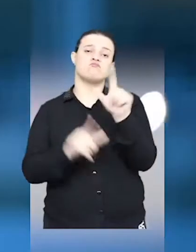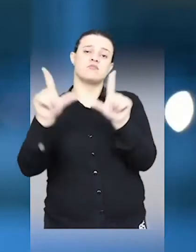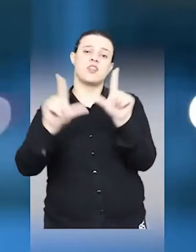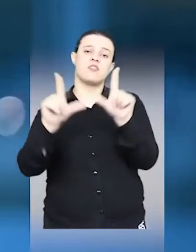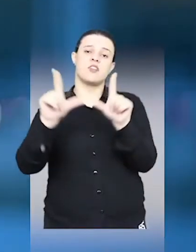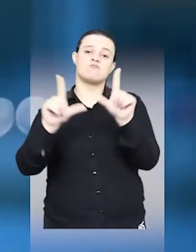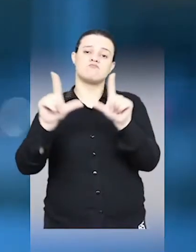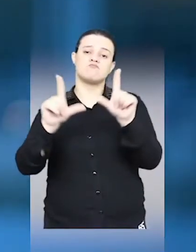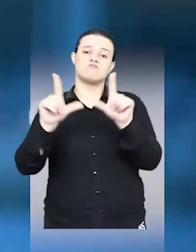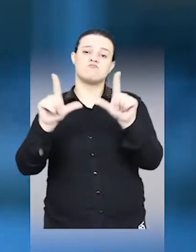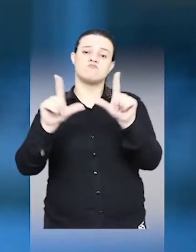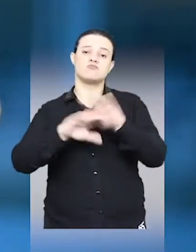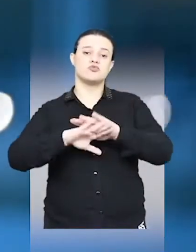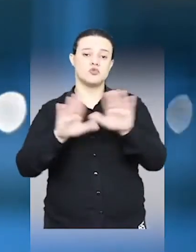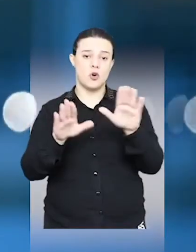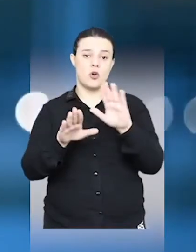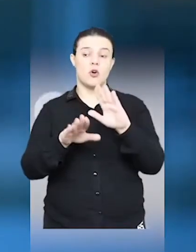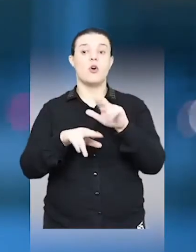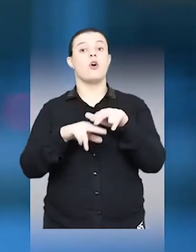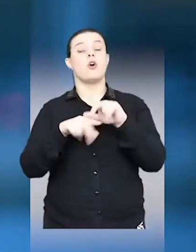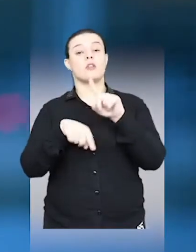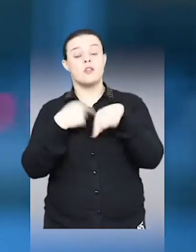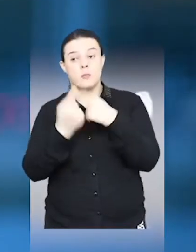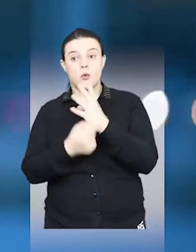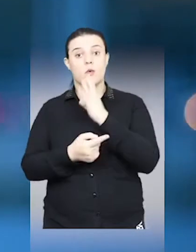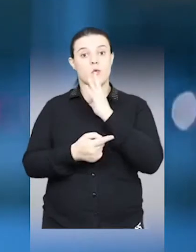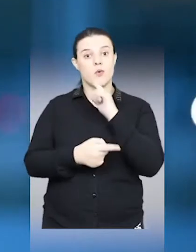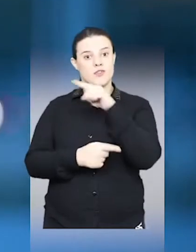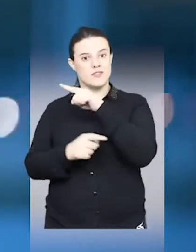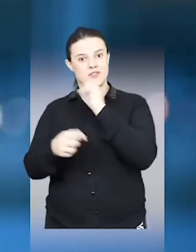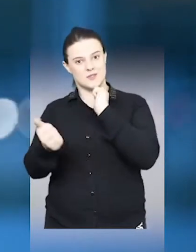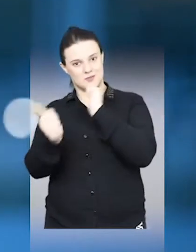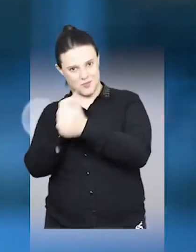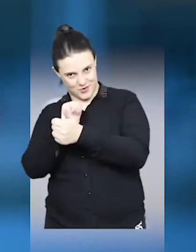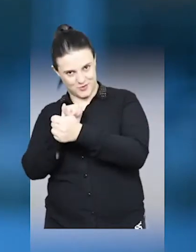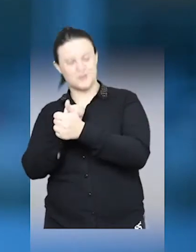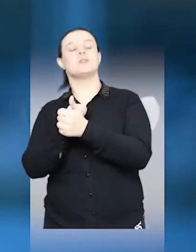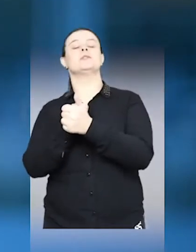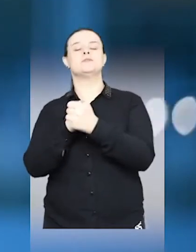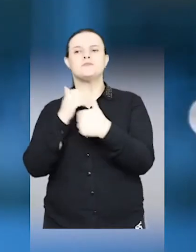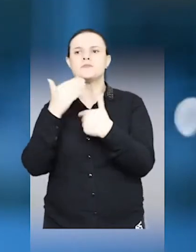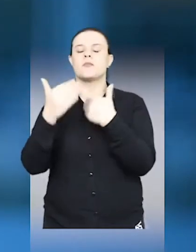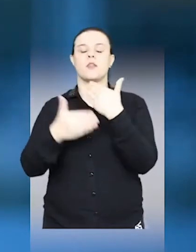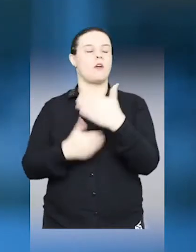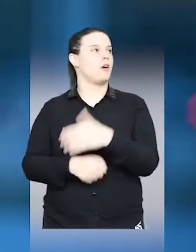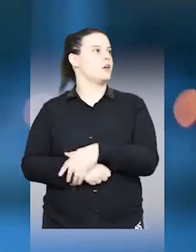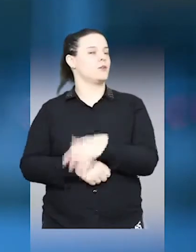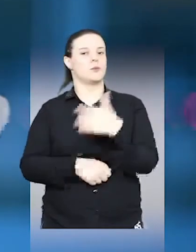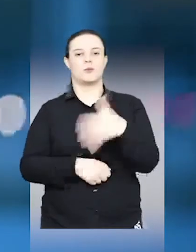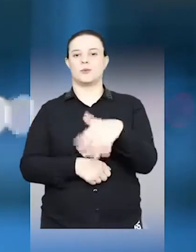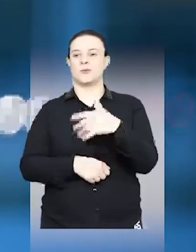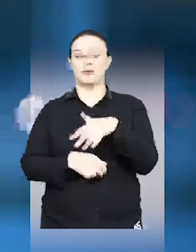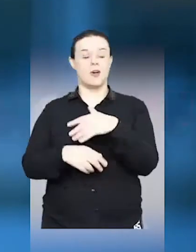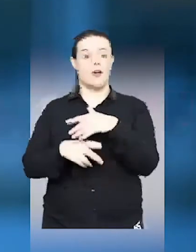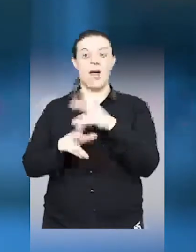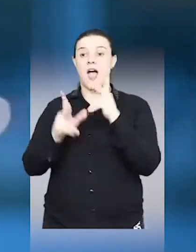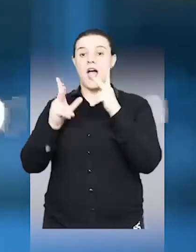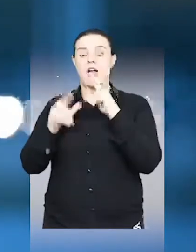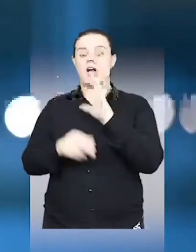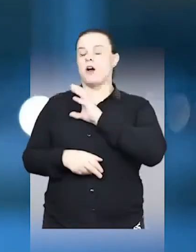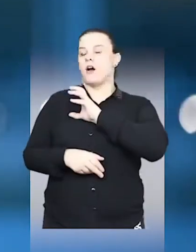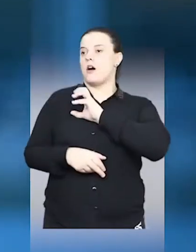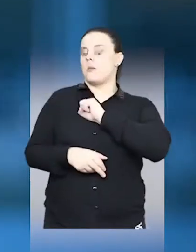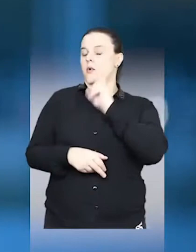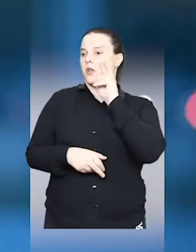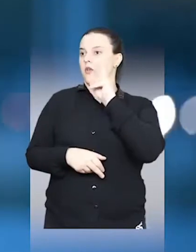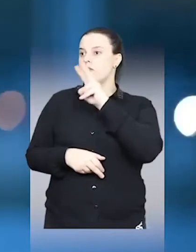casa assistindo TV mesmo. Aí através do Sara eu conheci esse esporte. Aí, minha filha, conheci esse esporte, é como se fosse